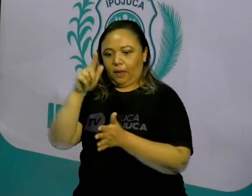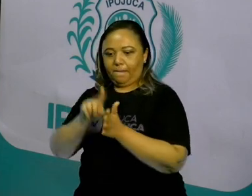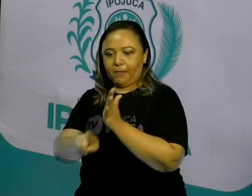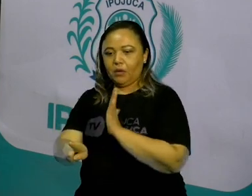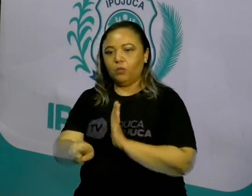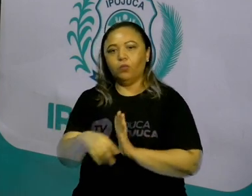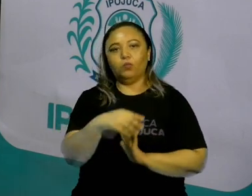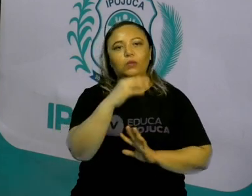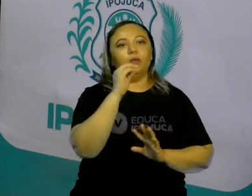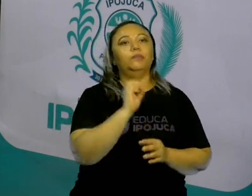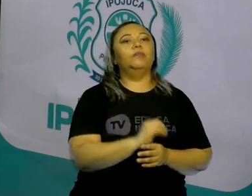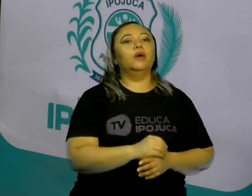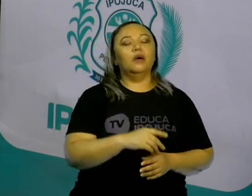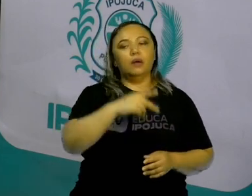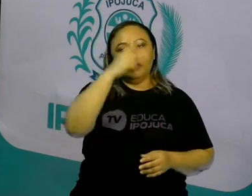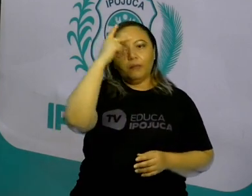banana.